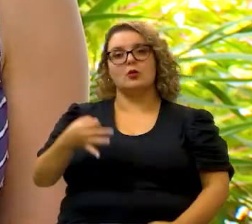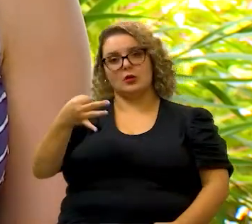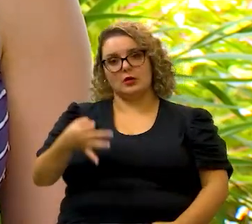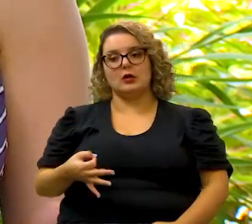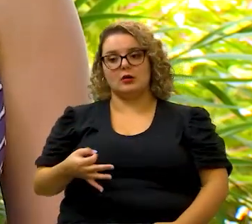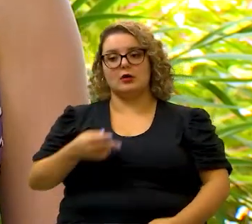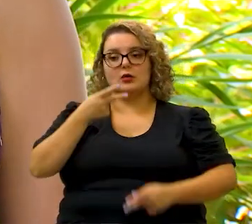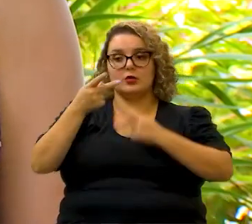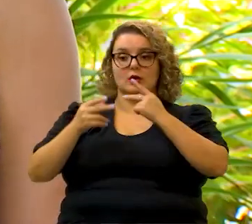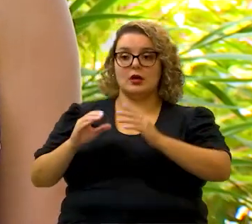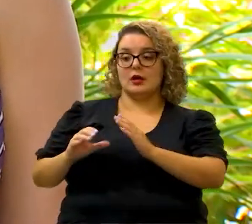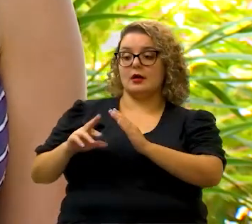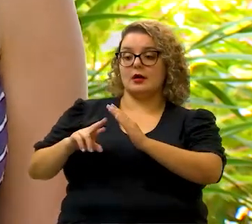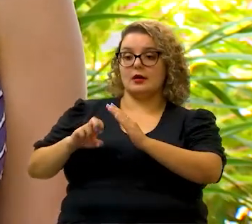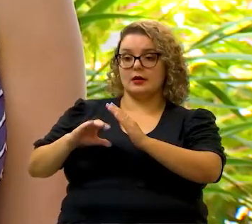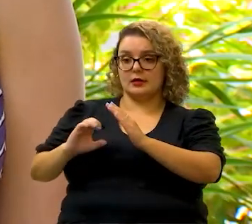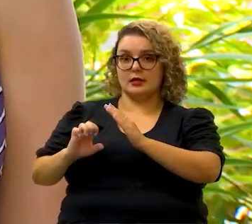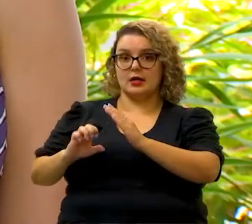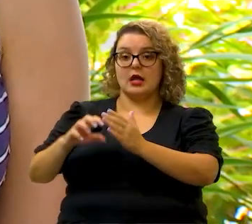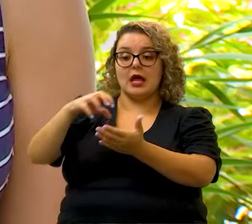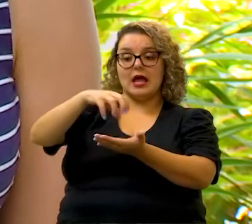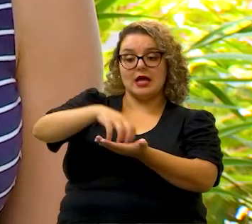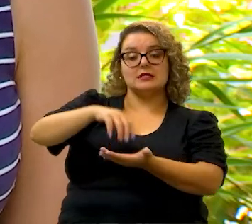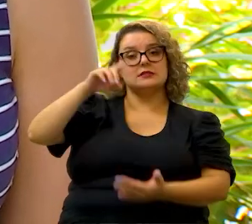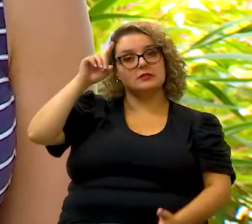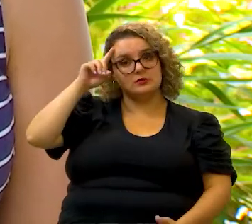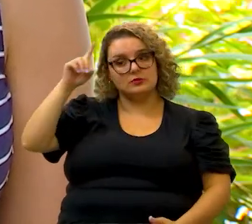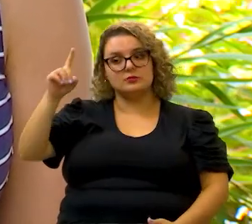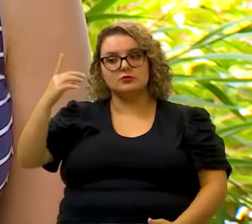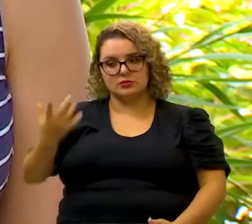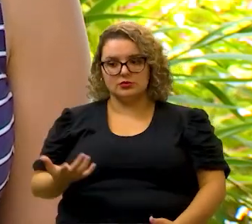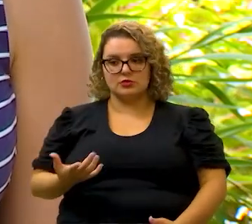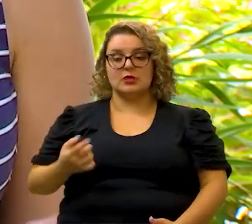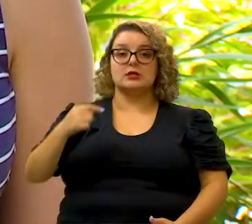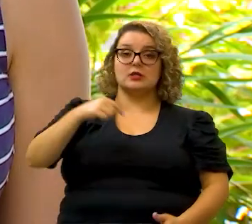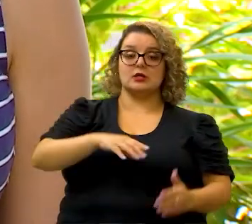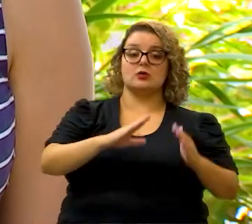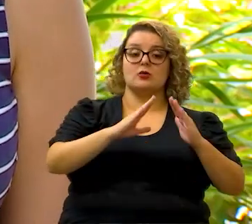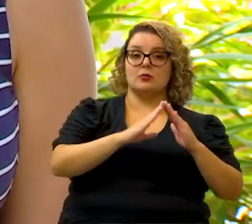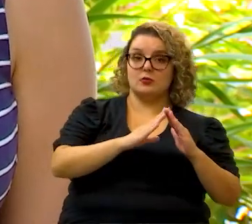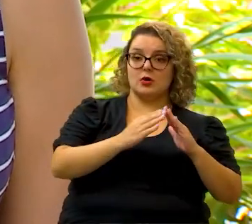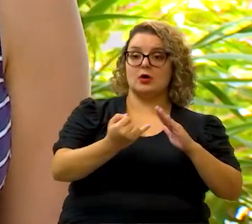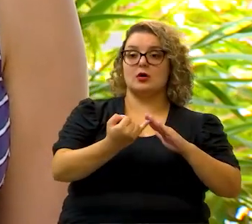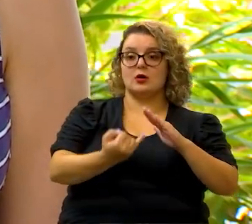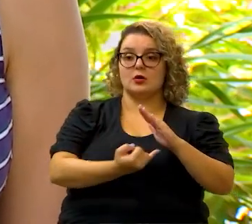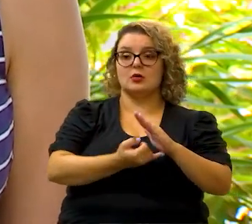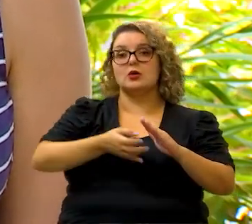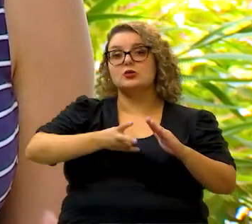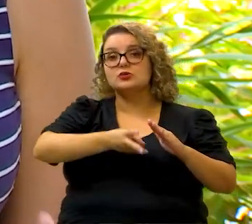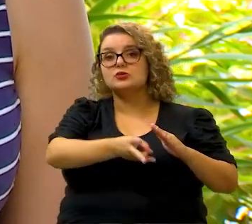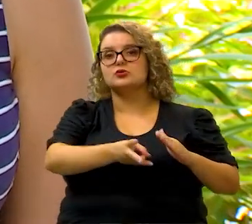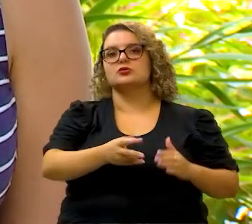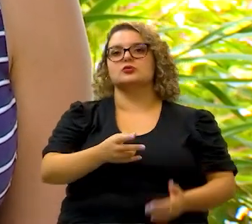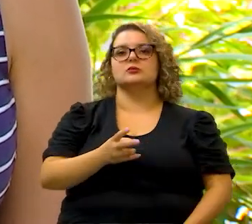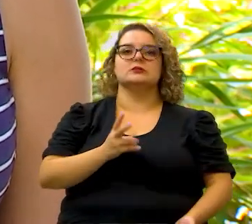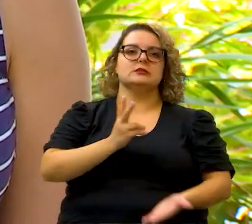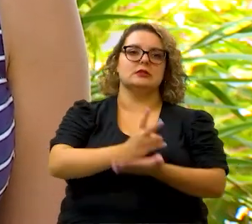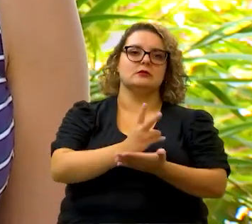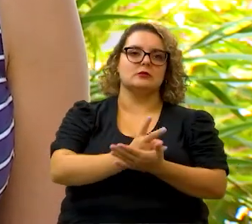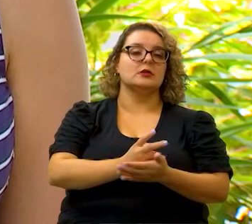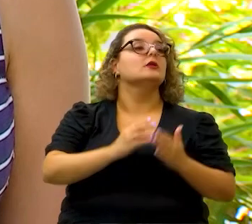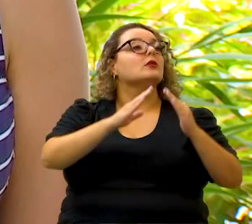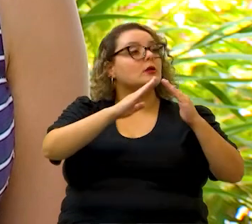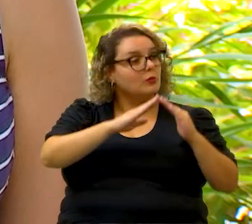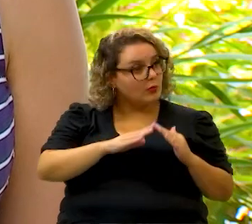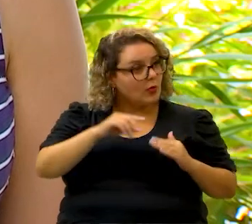termo correto que as pessoas falam creche não é centro-dia, E aqui o lar é uma instituição de longa permanência.